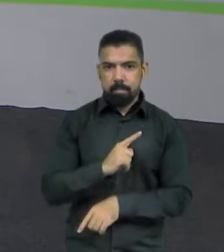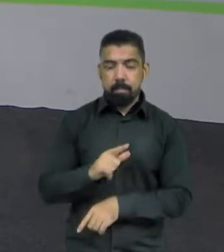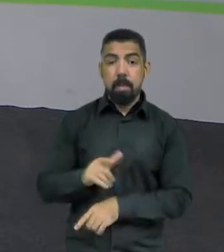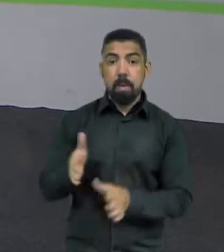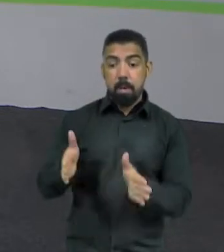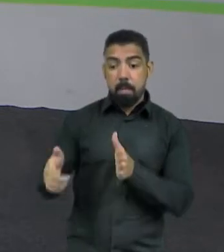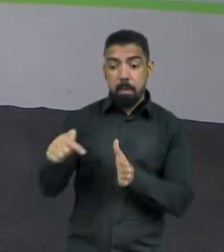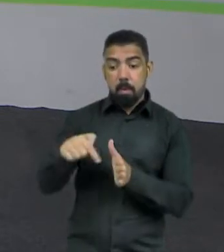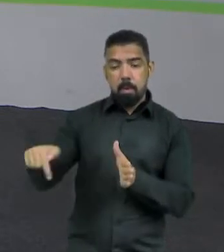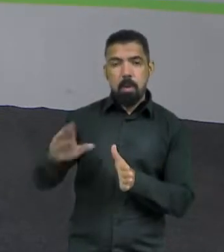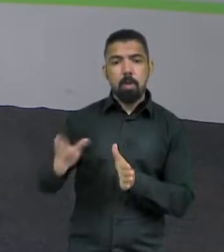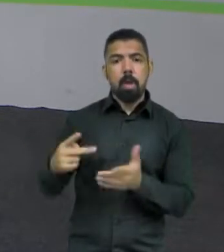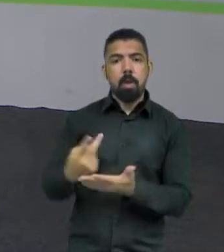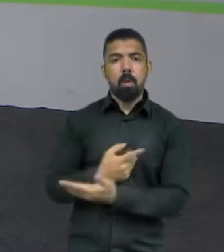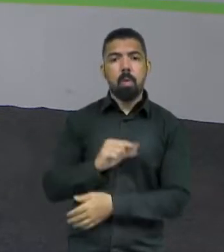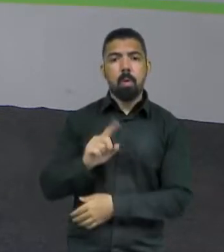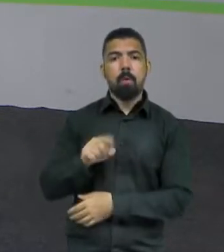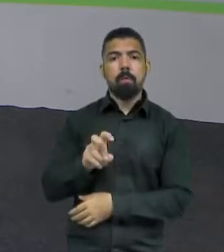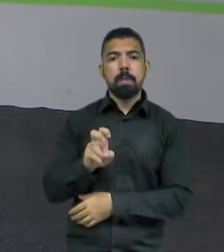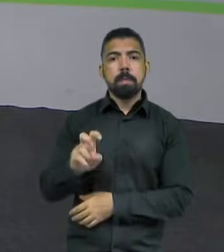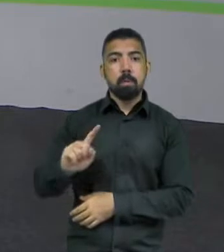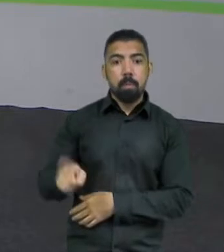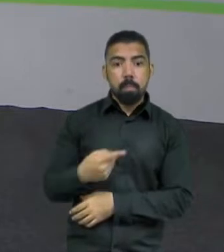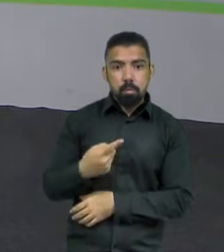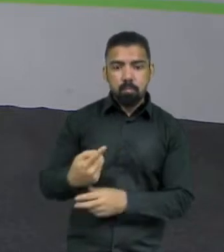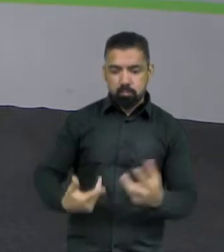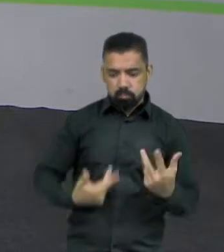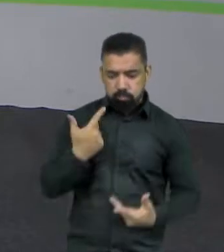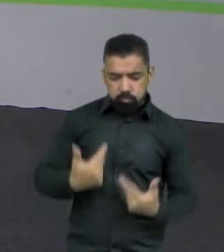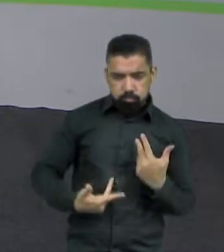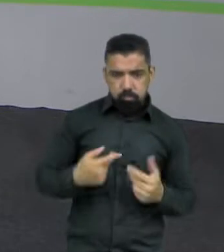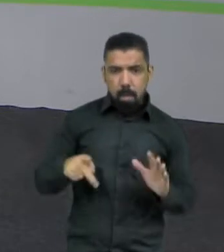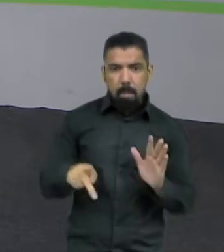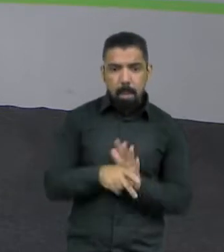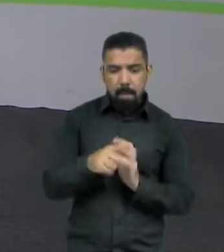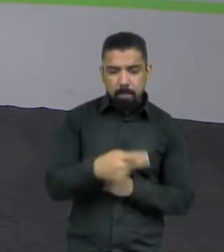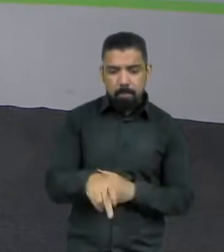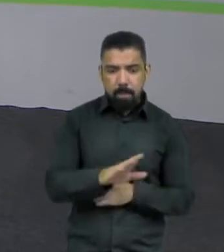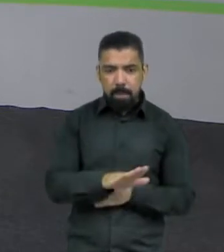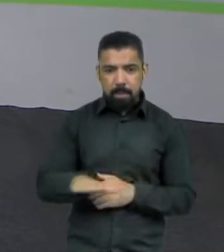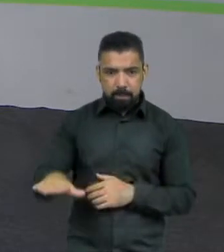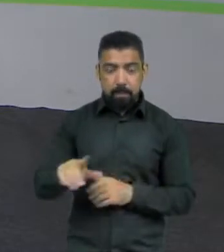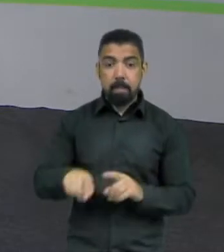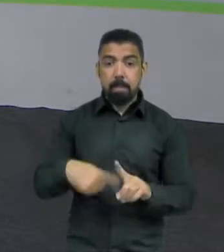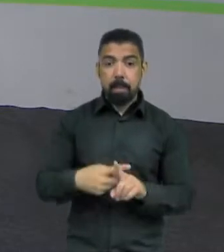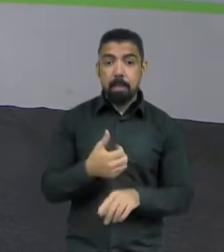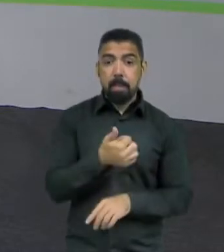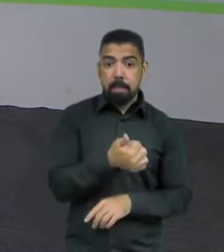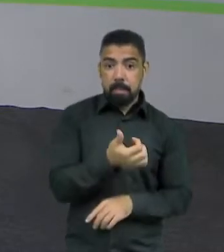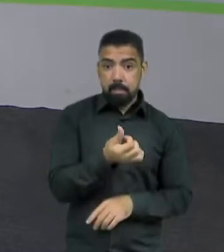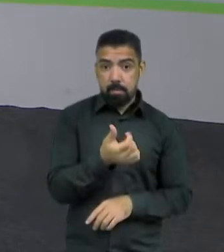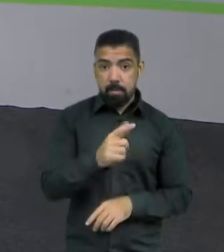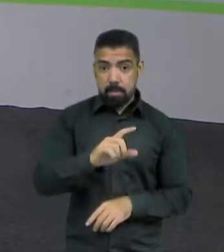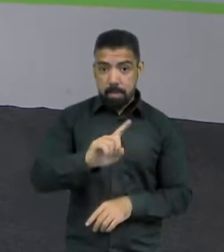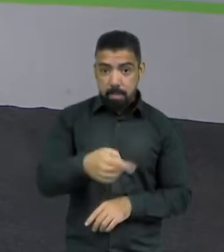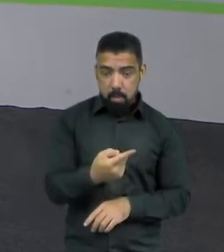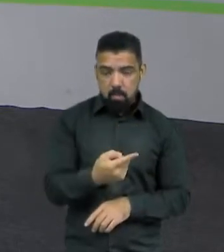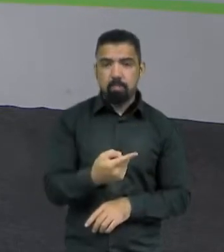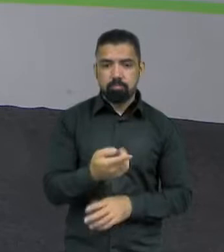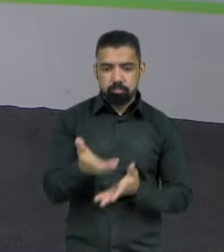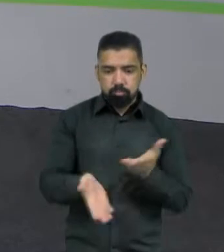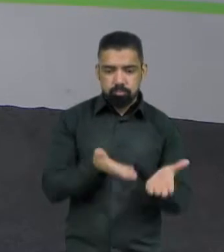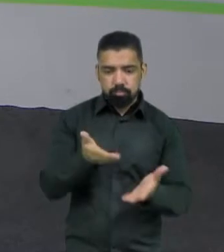realizadas cerca de 5 mil cirurgias pediátricas e 126 mil atendimentos. Para comemorar a